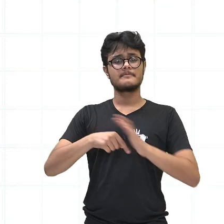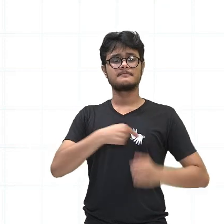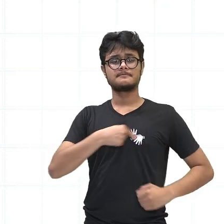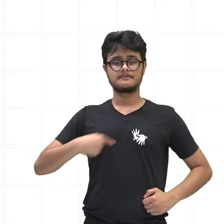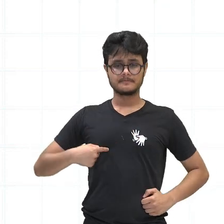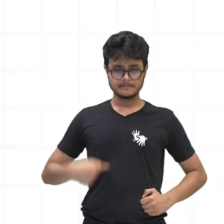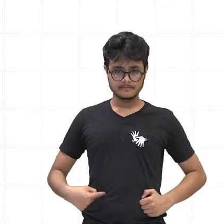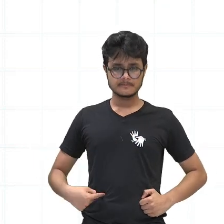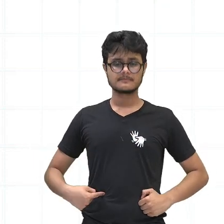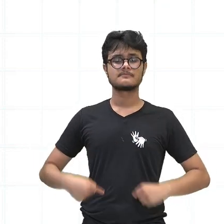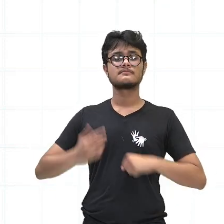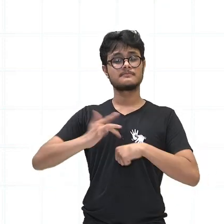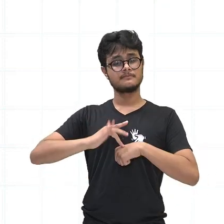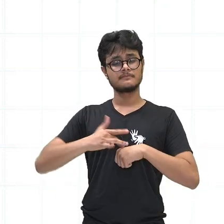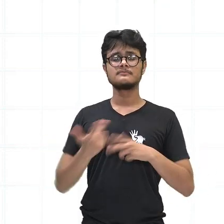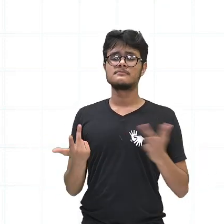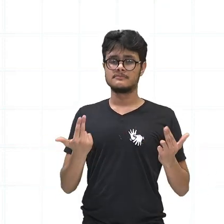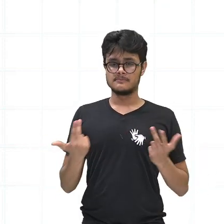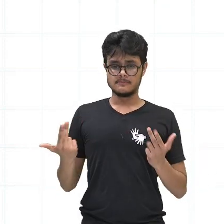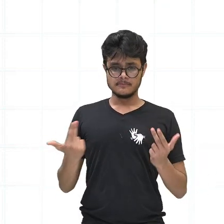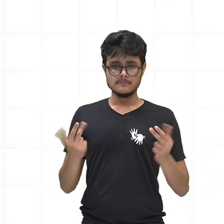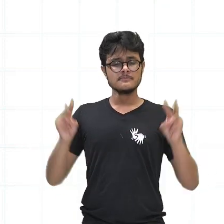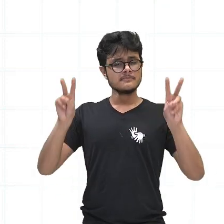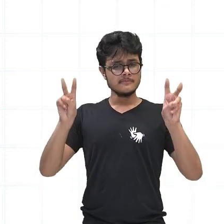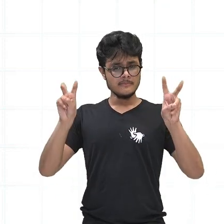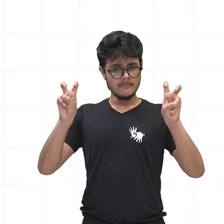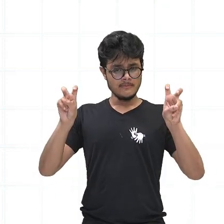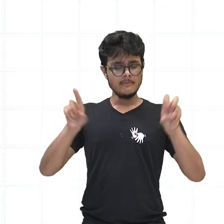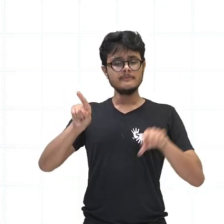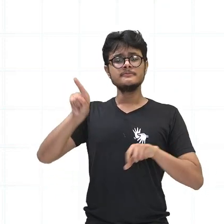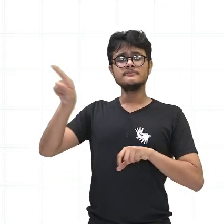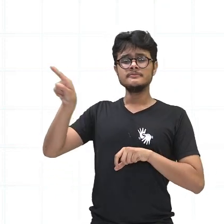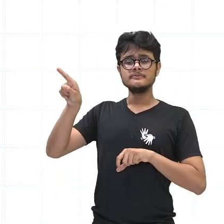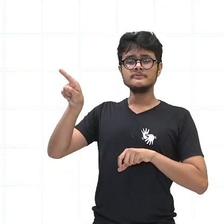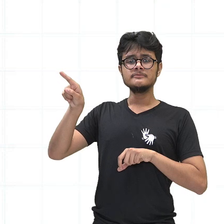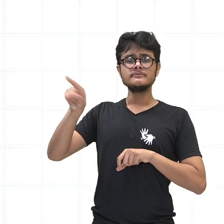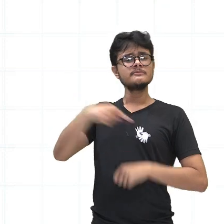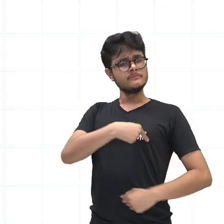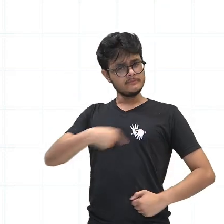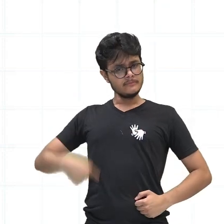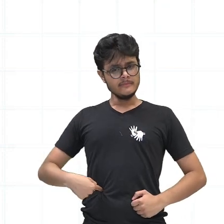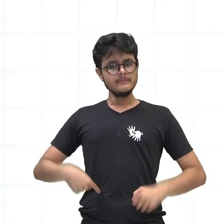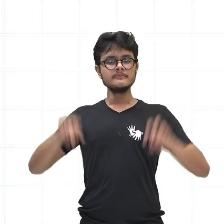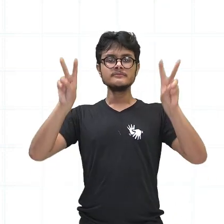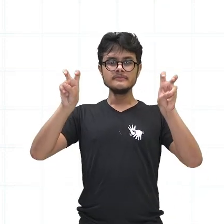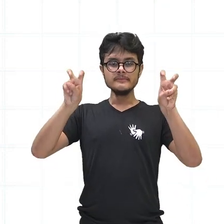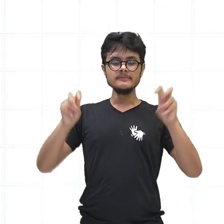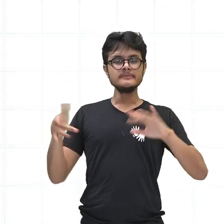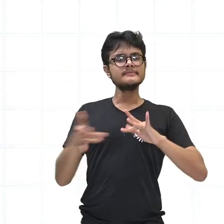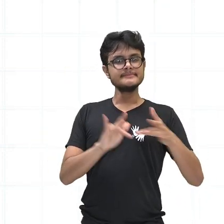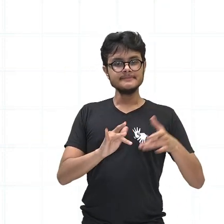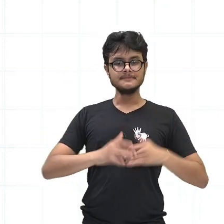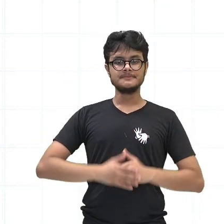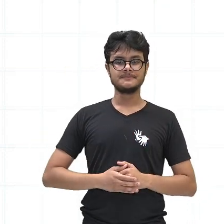de dança ocidental com temas e estilos chineses. Tá? O Peking Opera Dance,